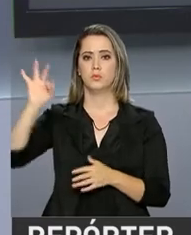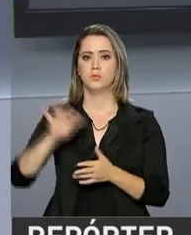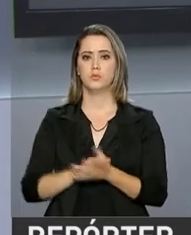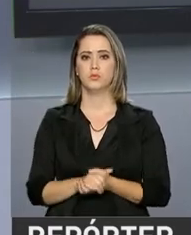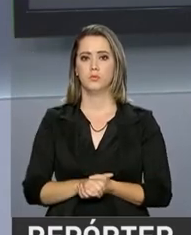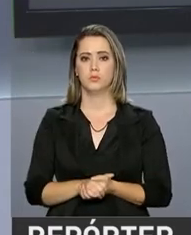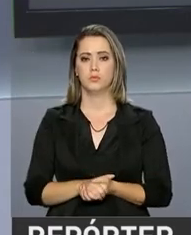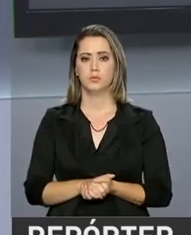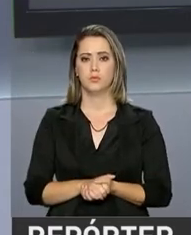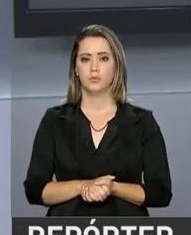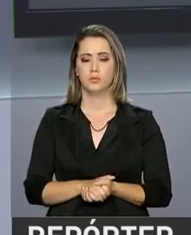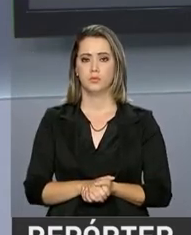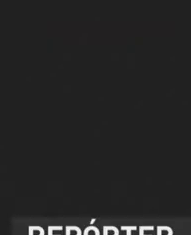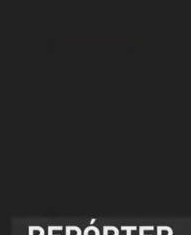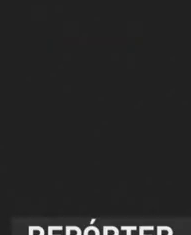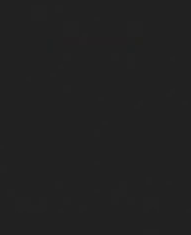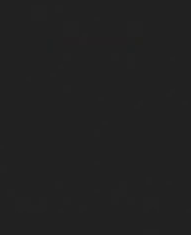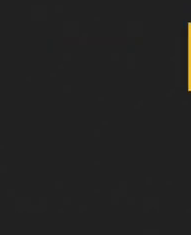federal